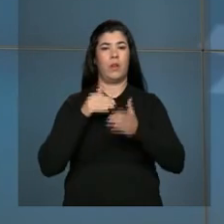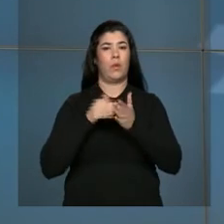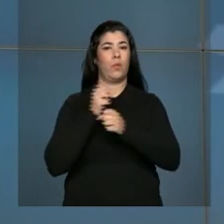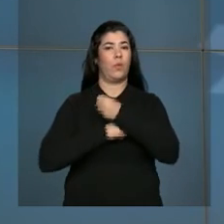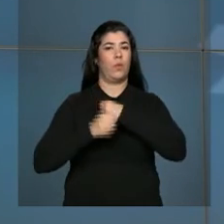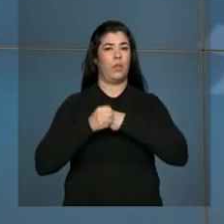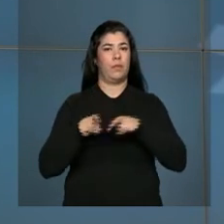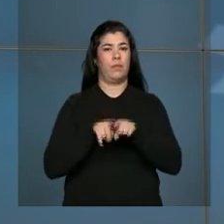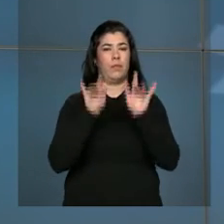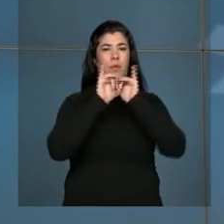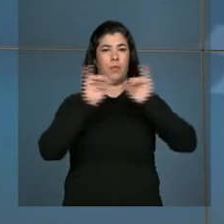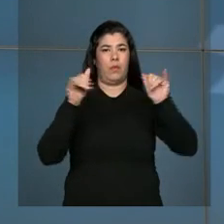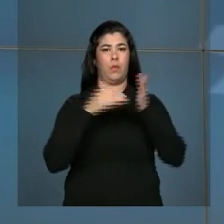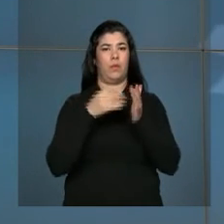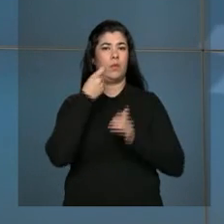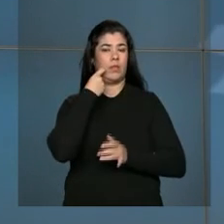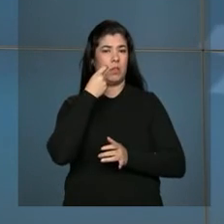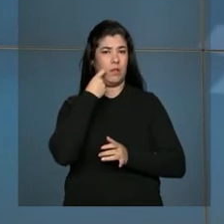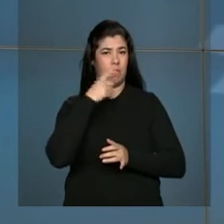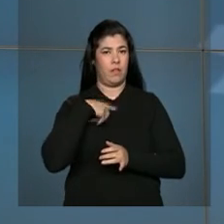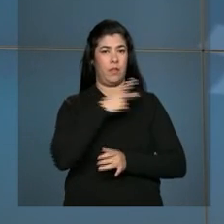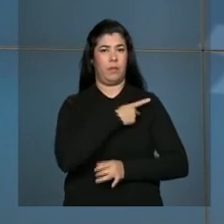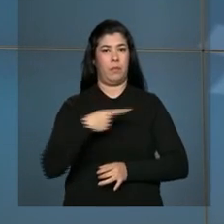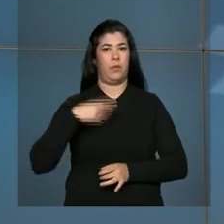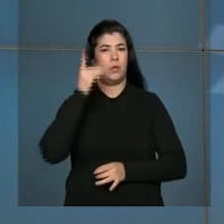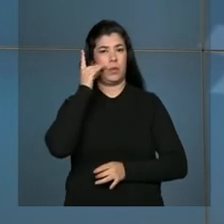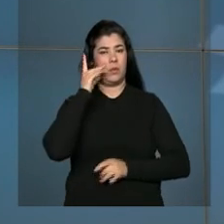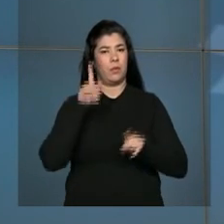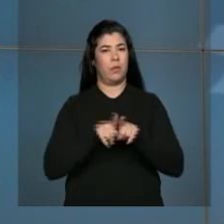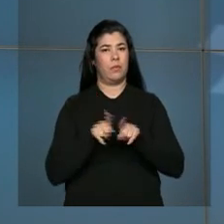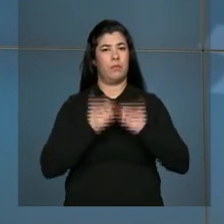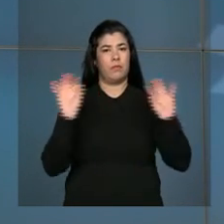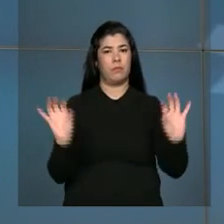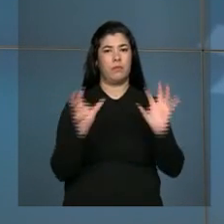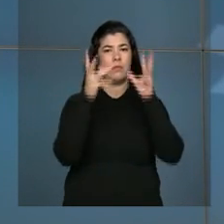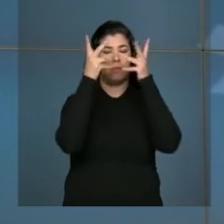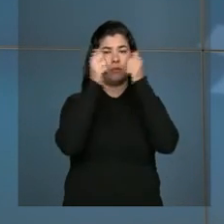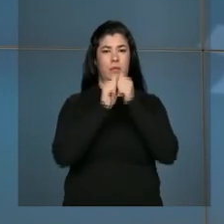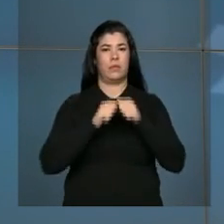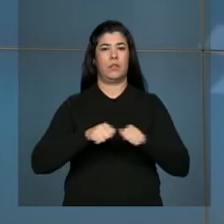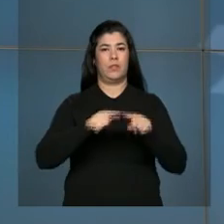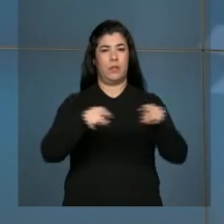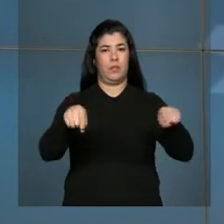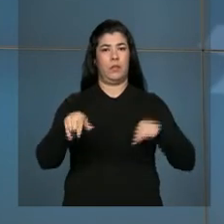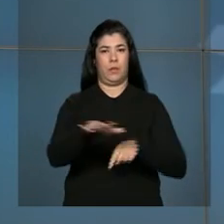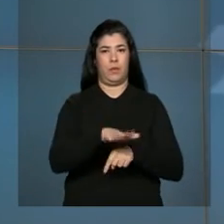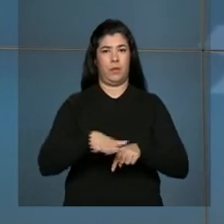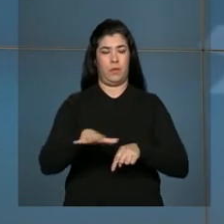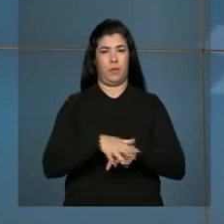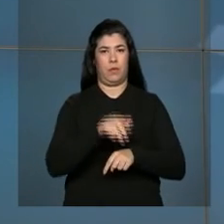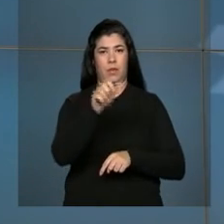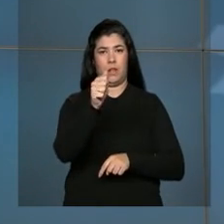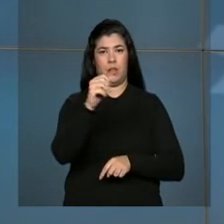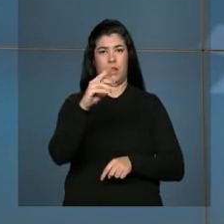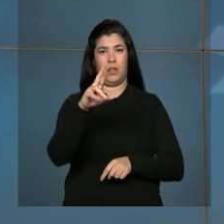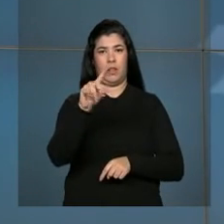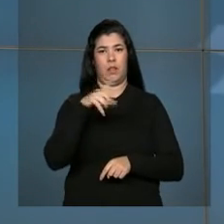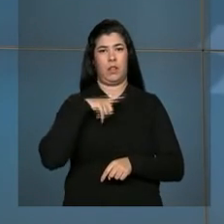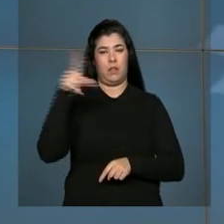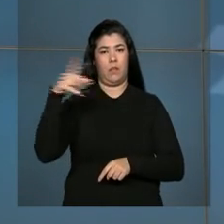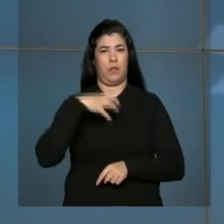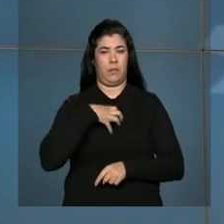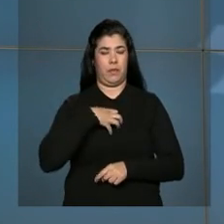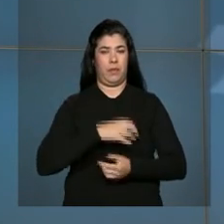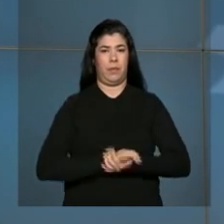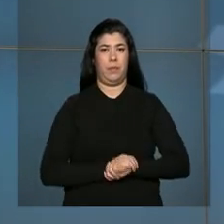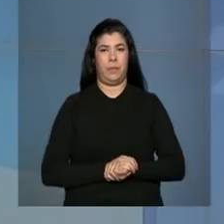anterior. O anúncio foi feito na sexta-feira pela presidenta Dilma Rousseff durante a inauguração do Complexo Acrílico em Camaçari, na